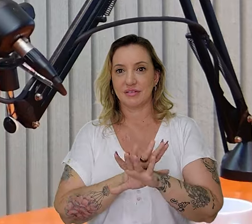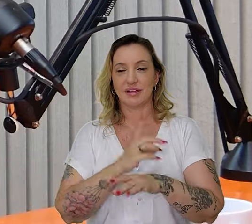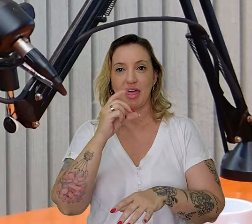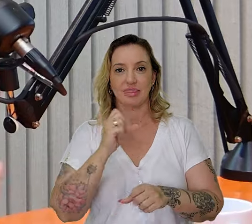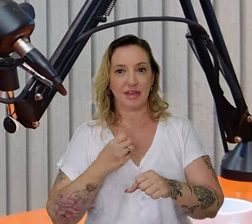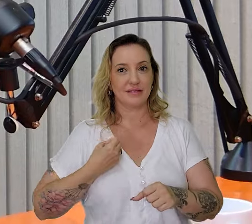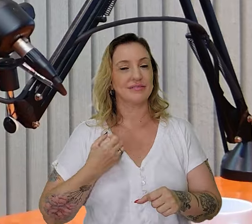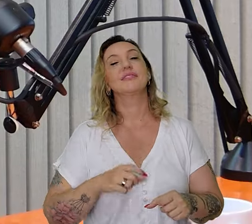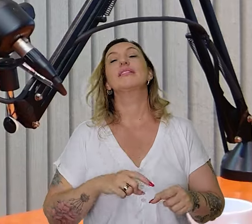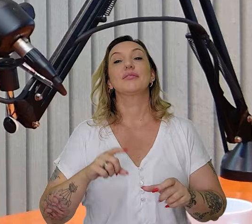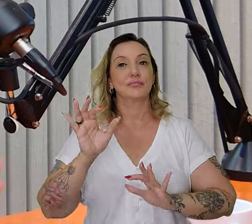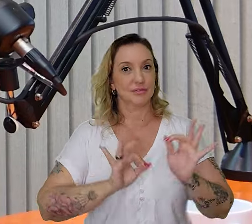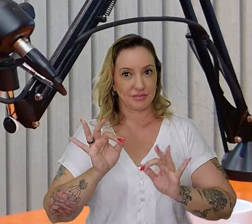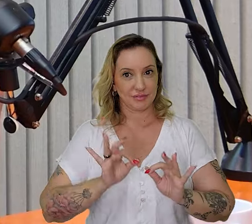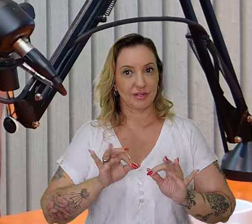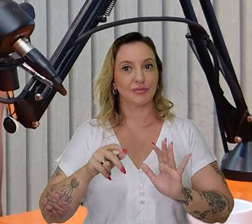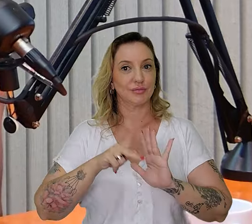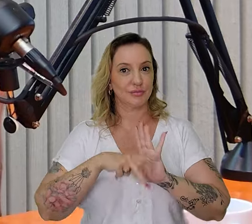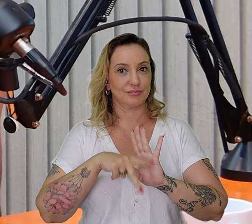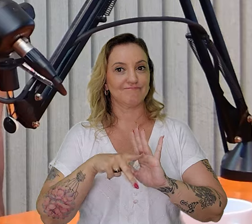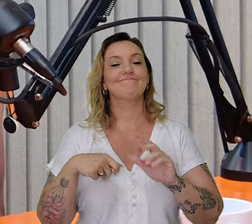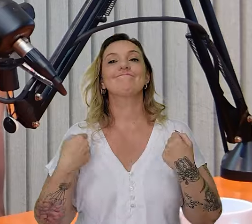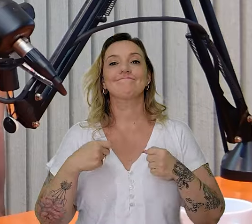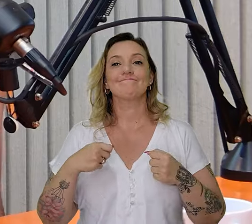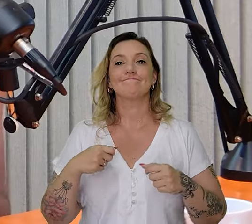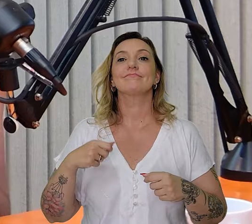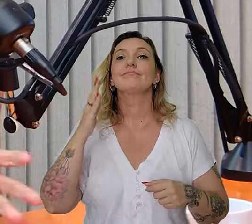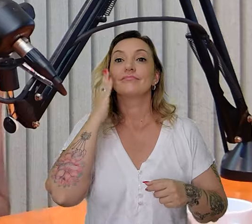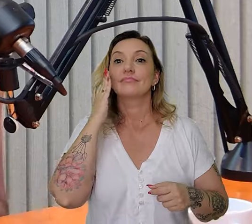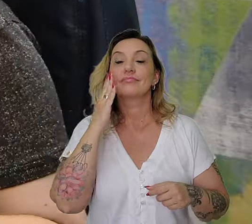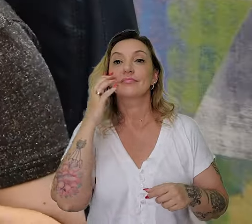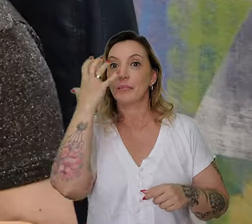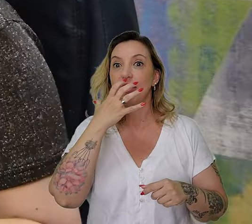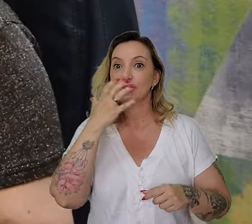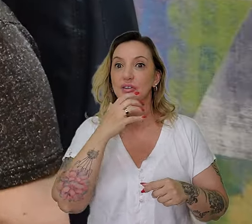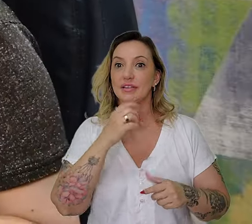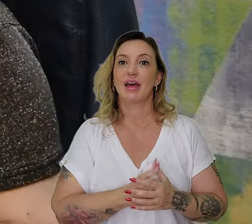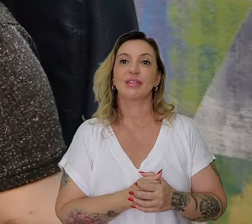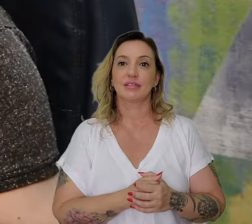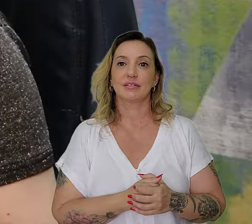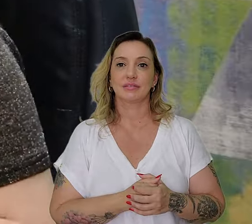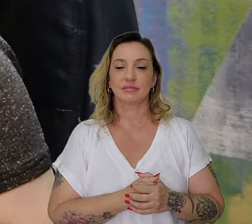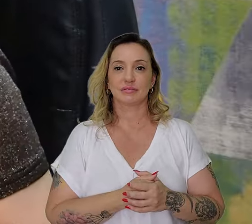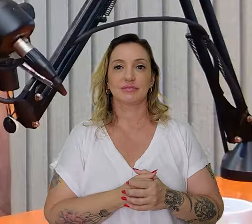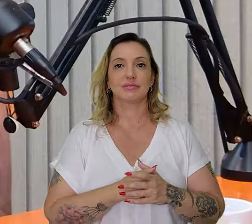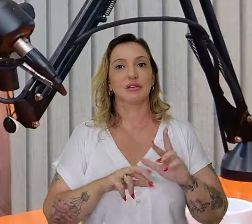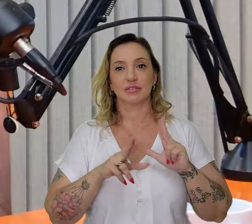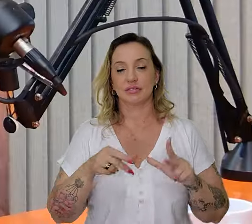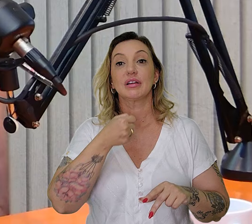vai muito mais Clai aquo então é bem diferente faz entrevista a gente faz a